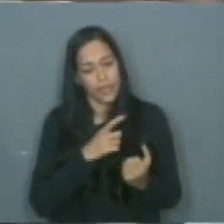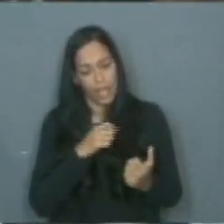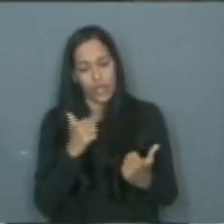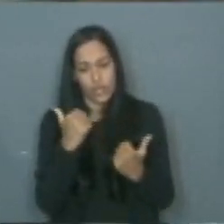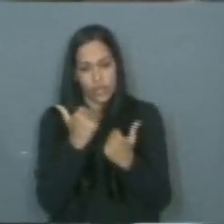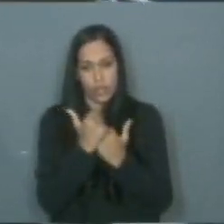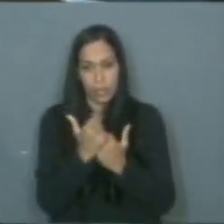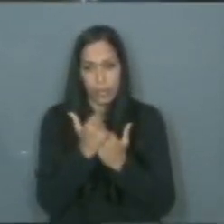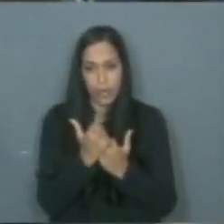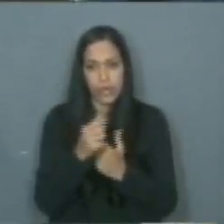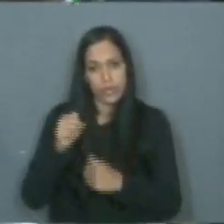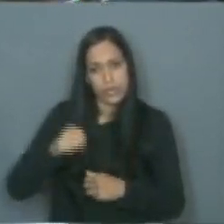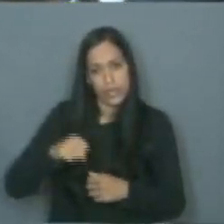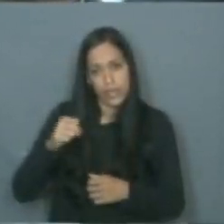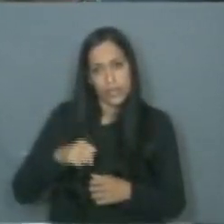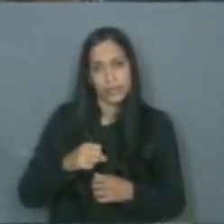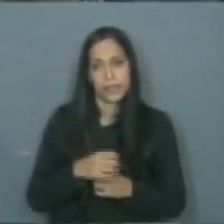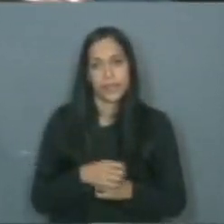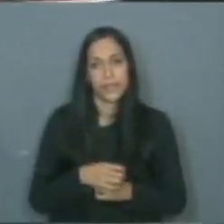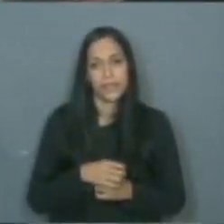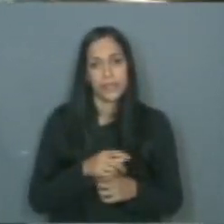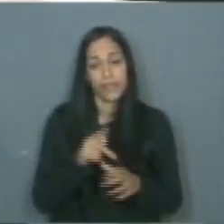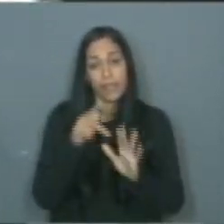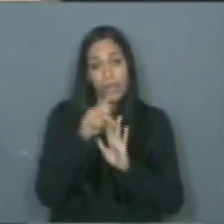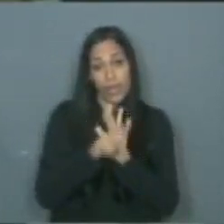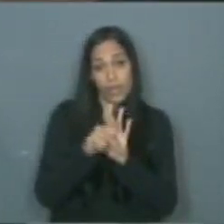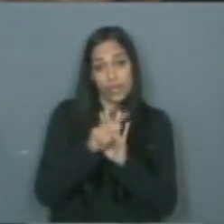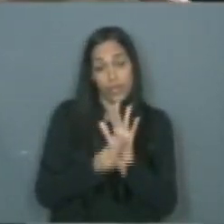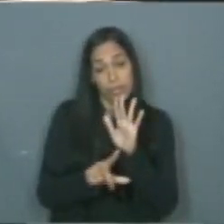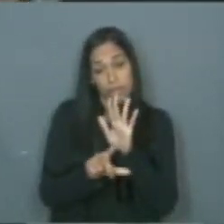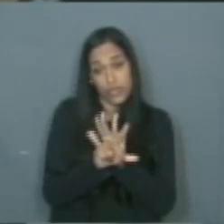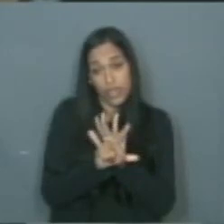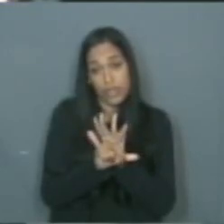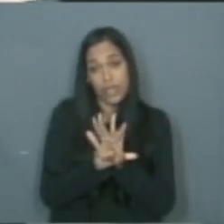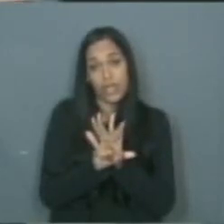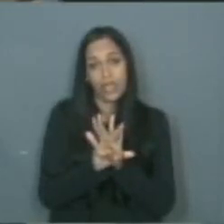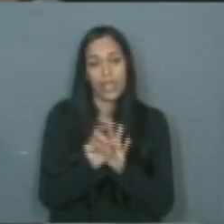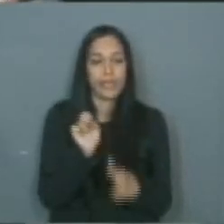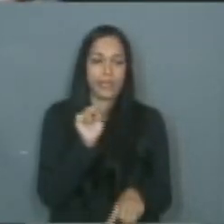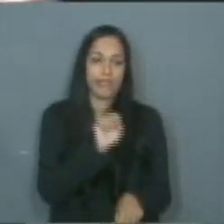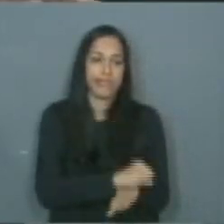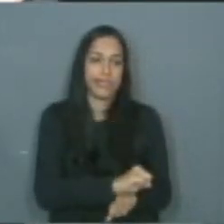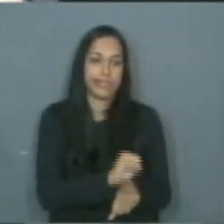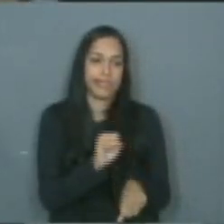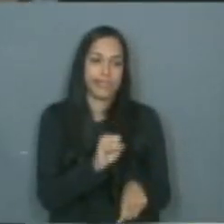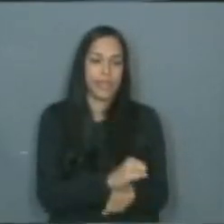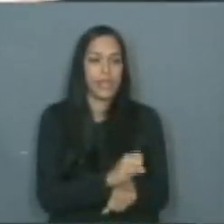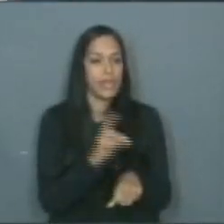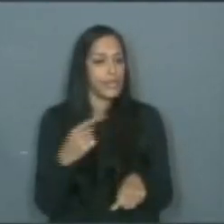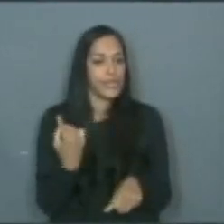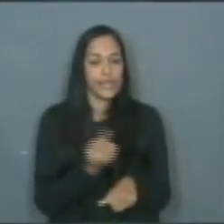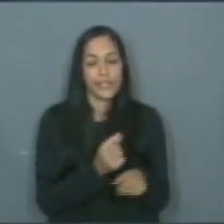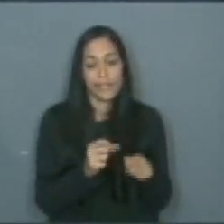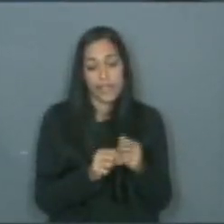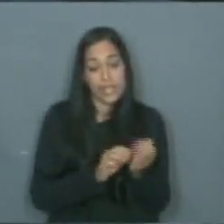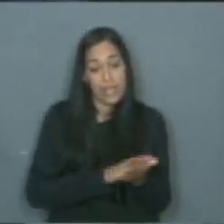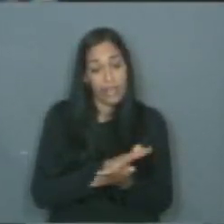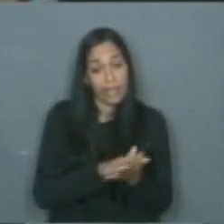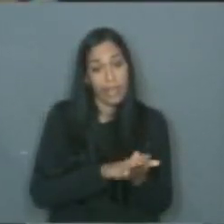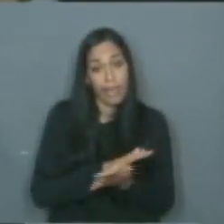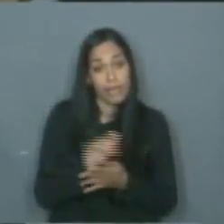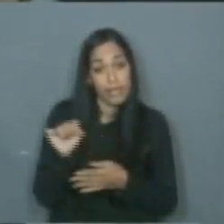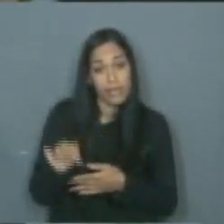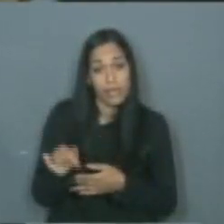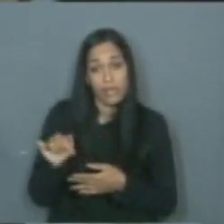conosco, porque senão o seu projeto de lei ele fica inócuo, não serve para nada e a gente não está fazendo nada aqui. É